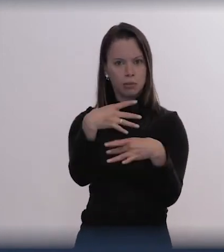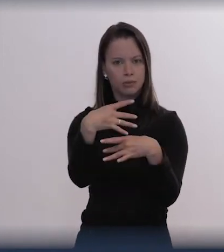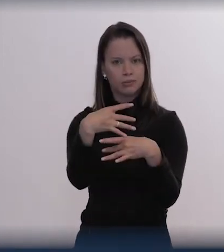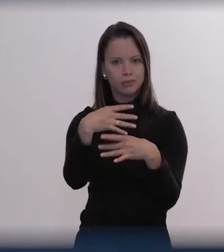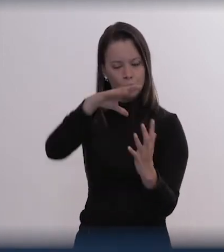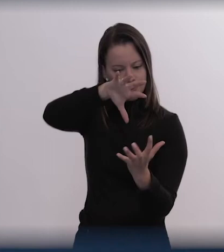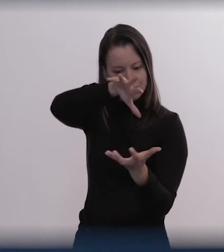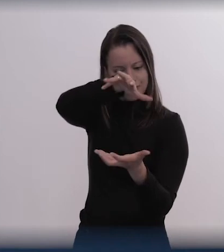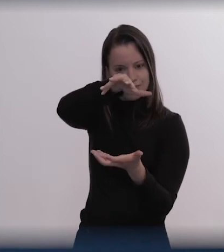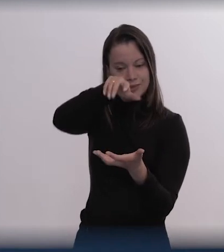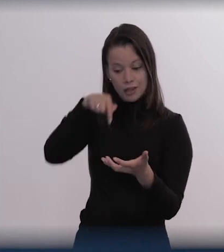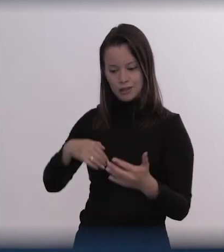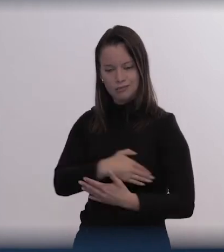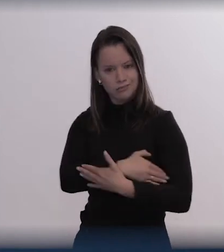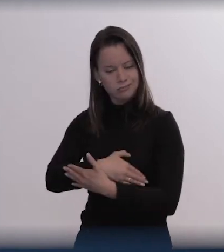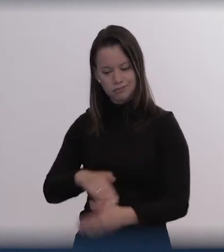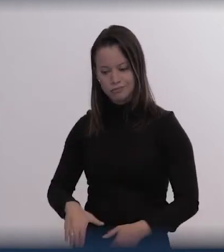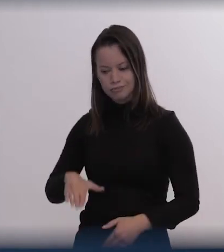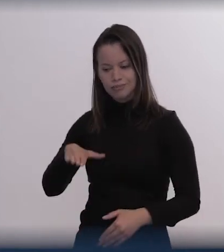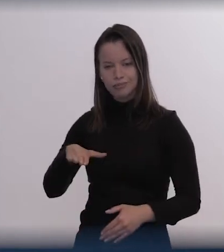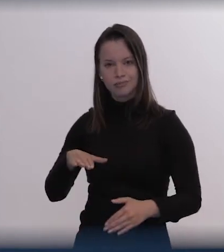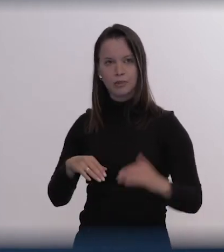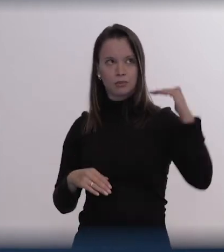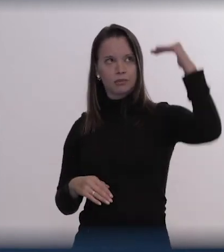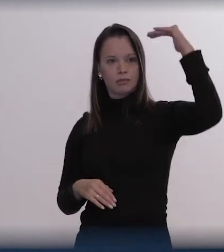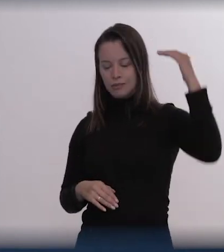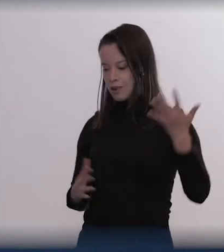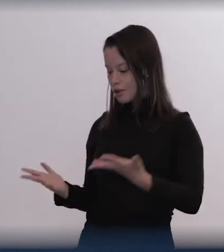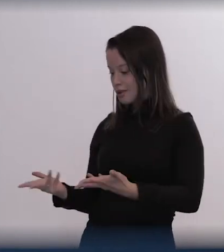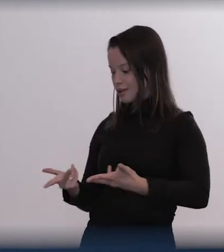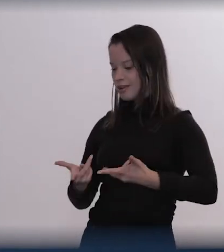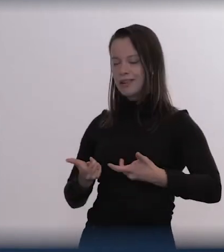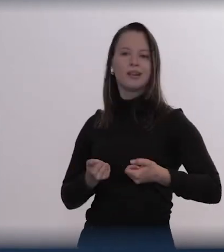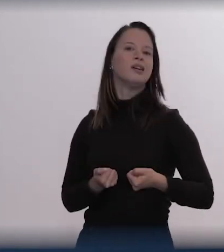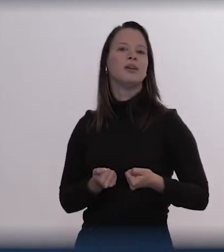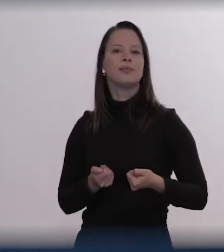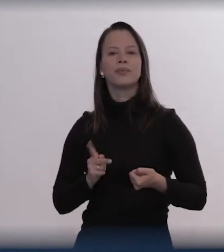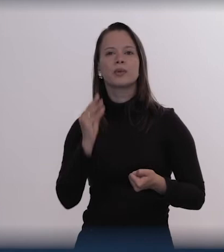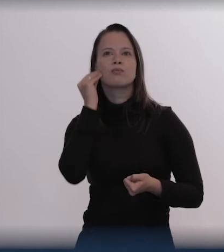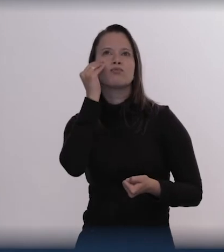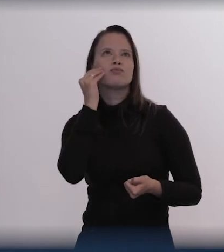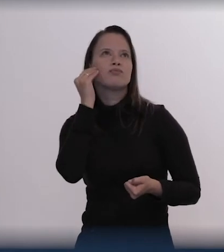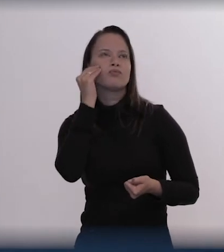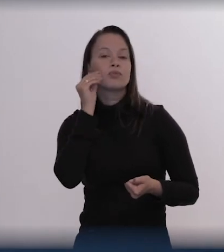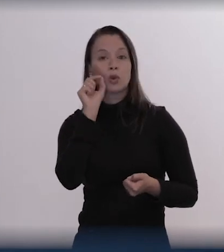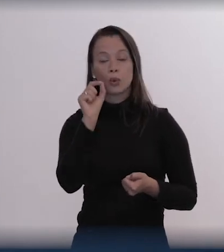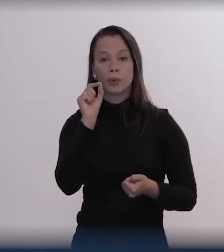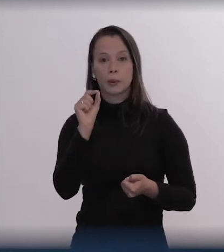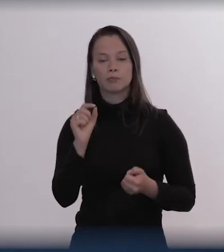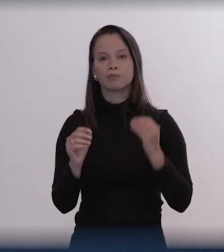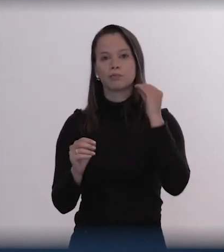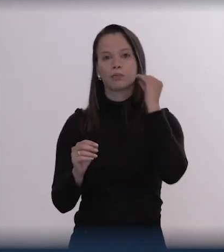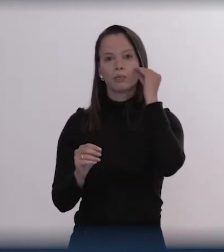existia. E ela é recebida pelos adultos e sempre experimenta uma triangulação